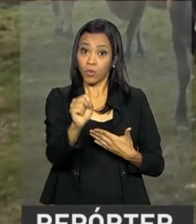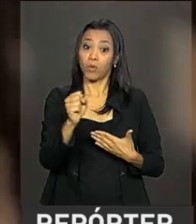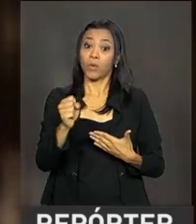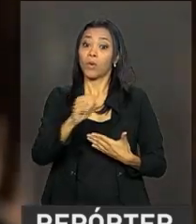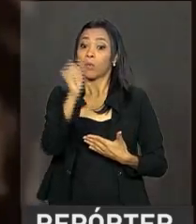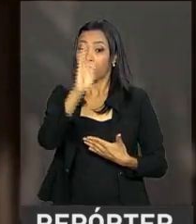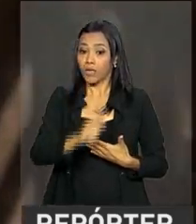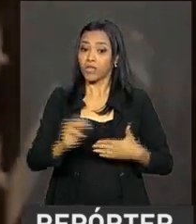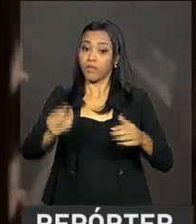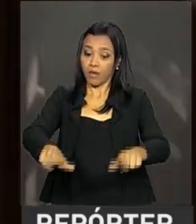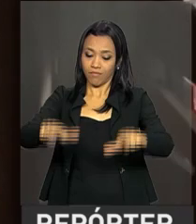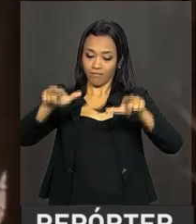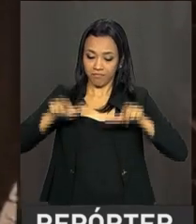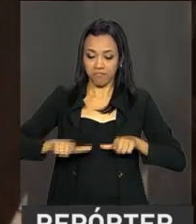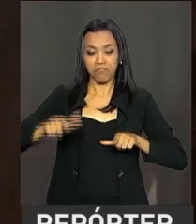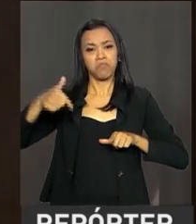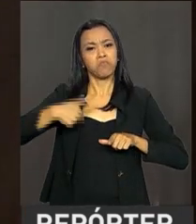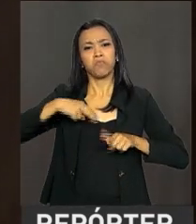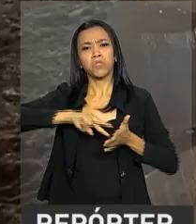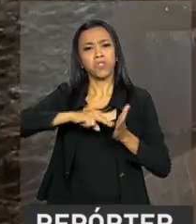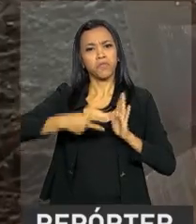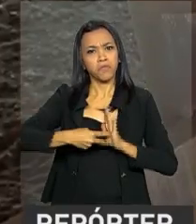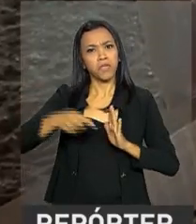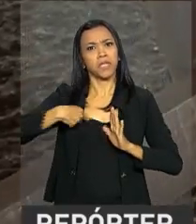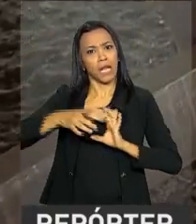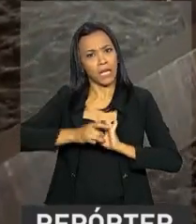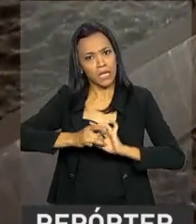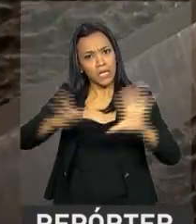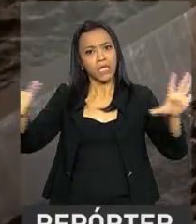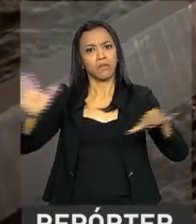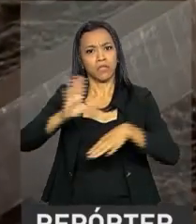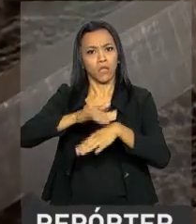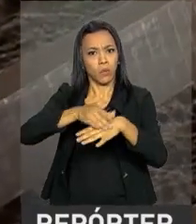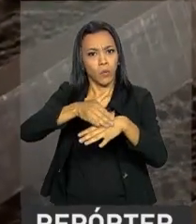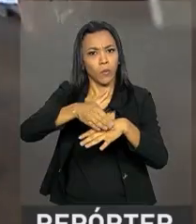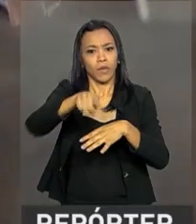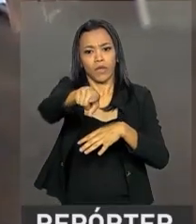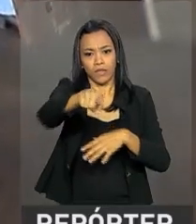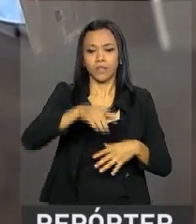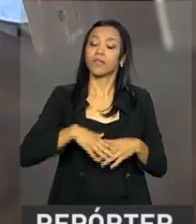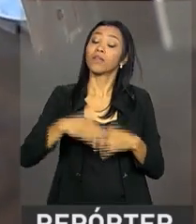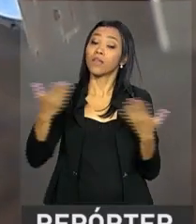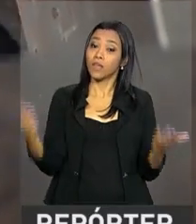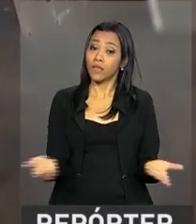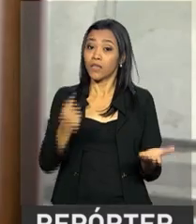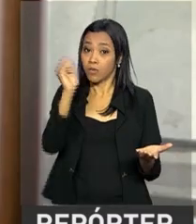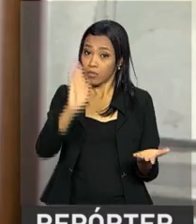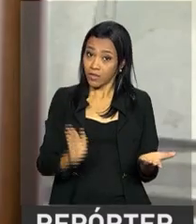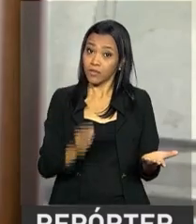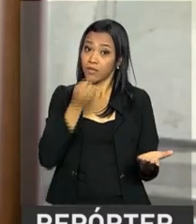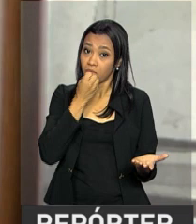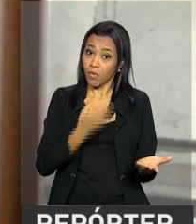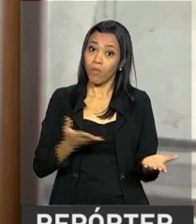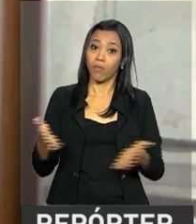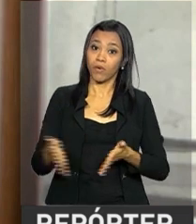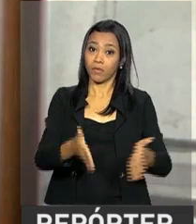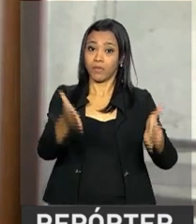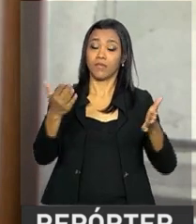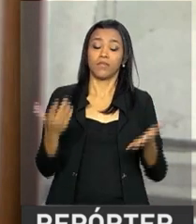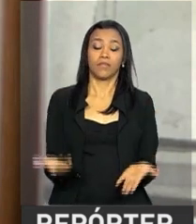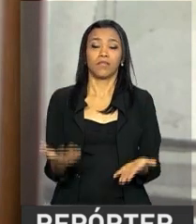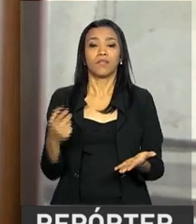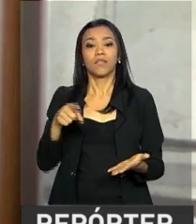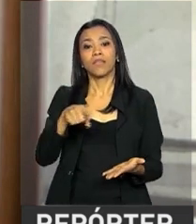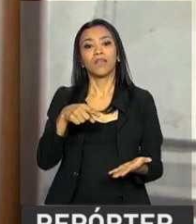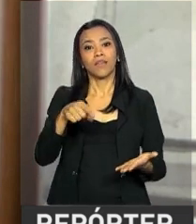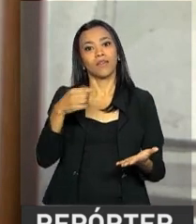será livre. E a visita ao presidente da República é para isso, é para comunicá-lo de que o Brasil está nesse caminho e também convidar para que ele em 2018 seja presente